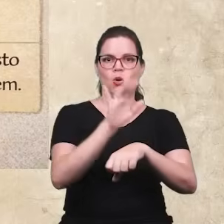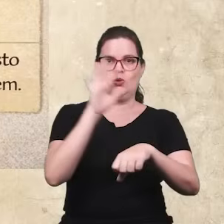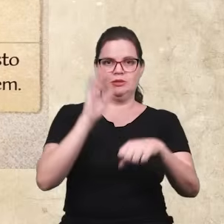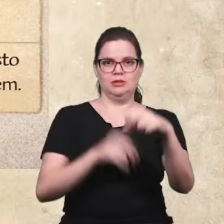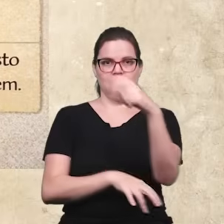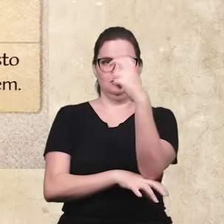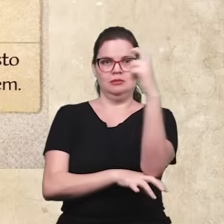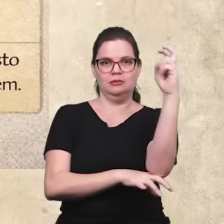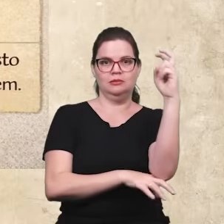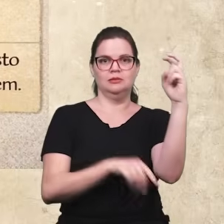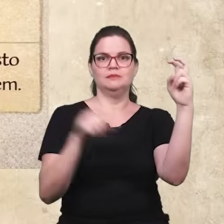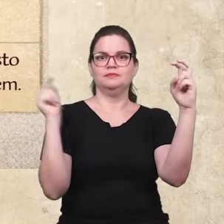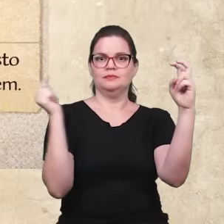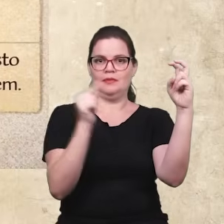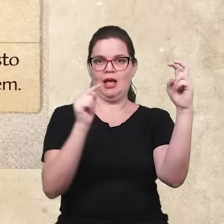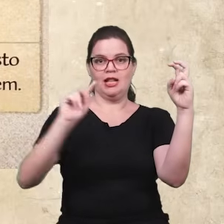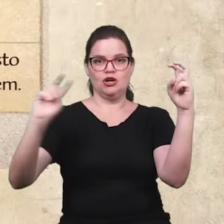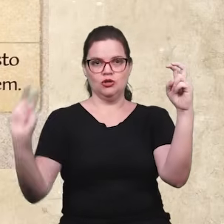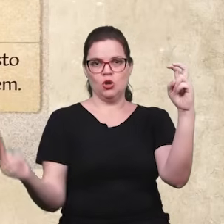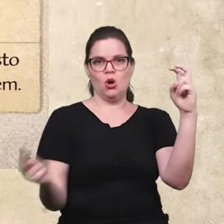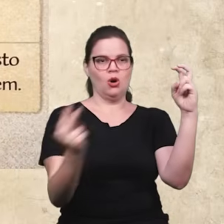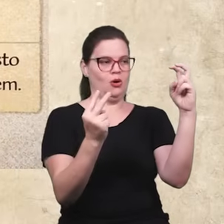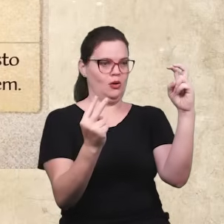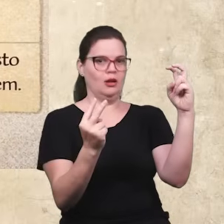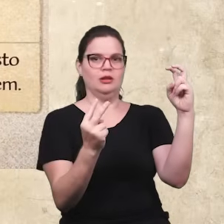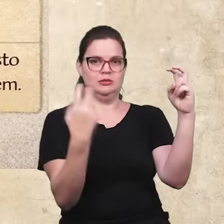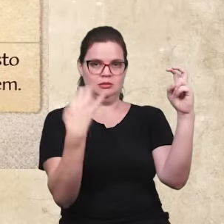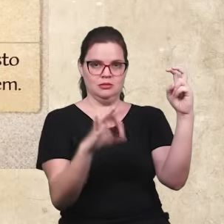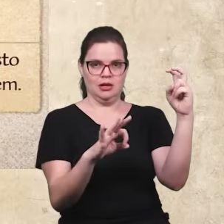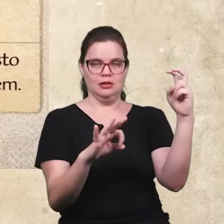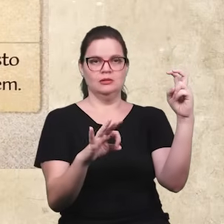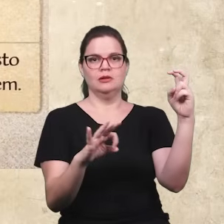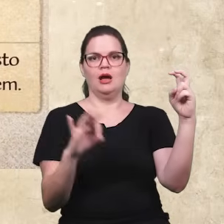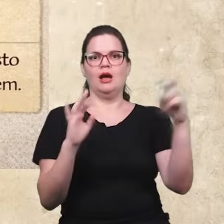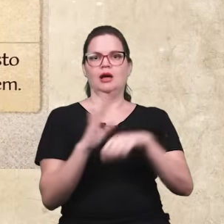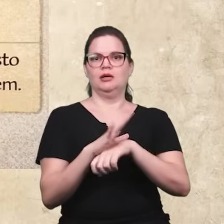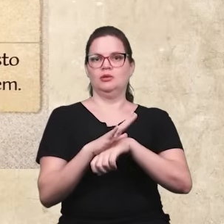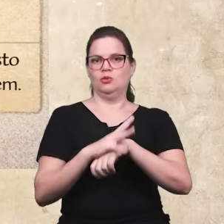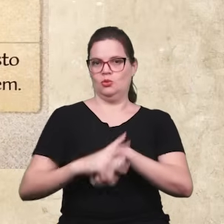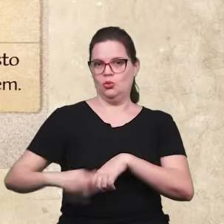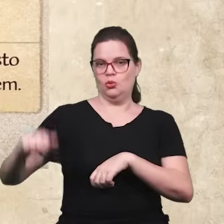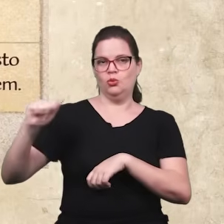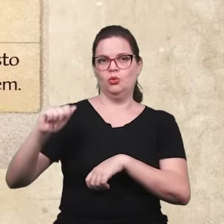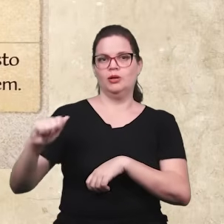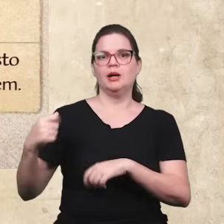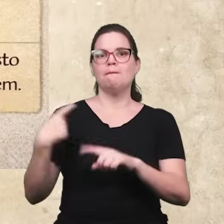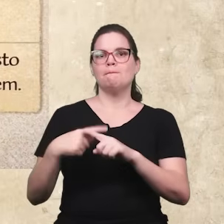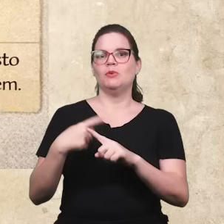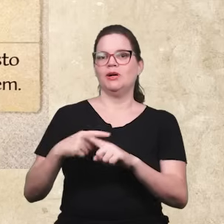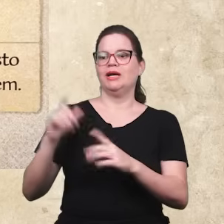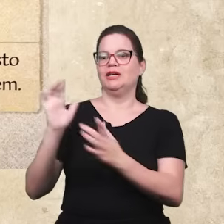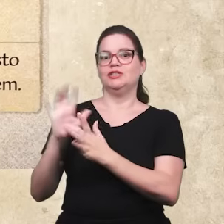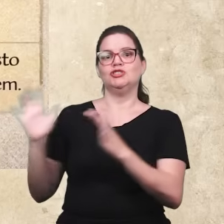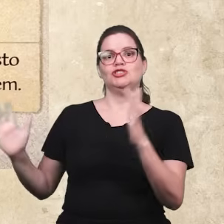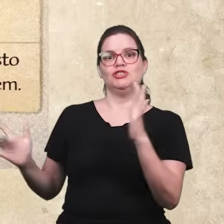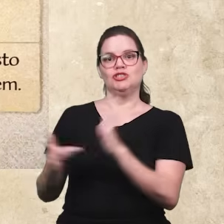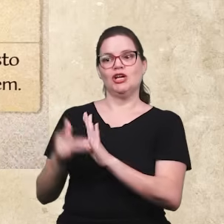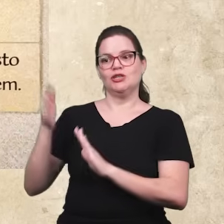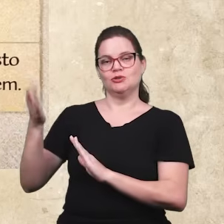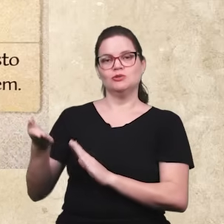Senhor Jesus, ele vai intervir nisso e a maldição que estava sobre ele, ele toma sobre